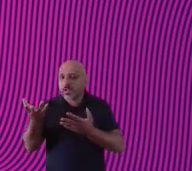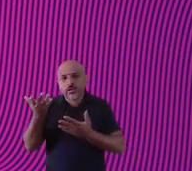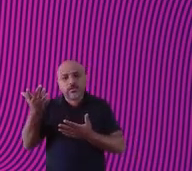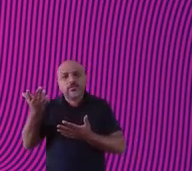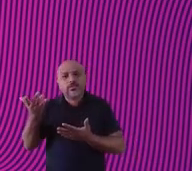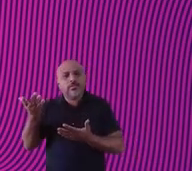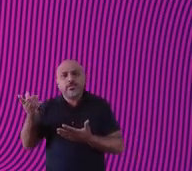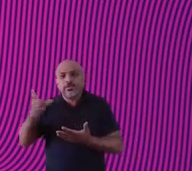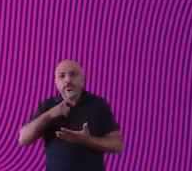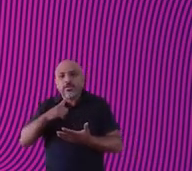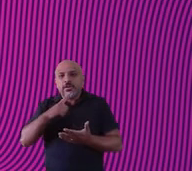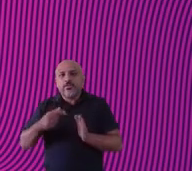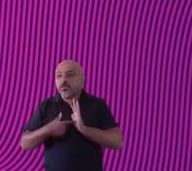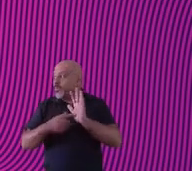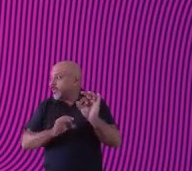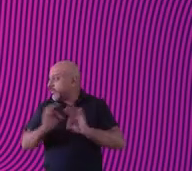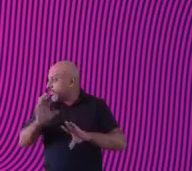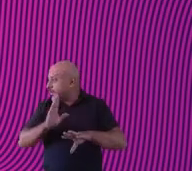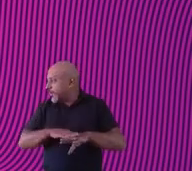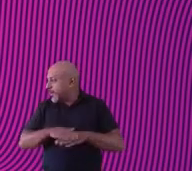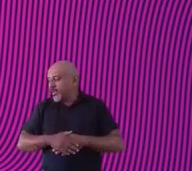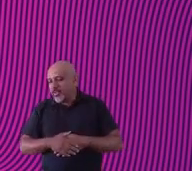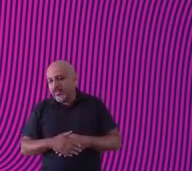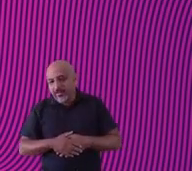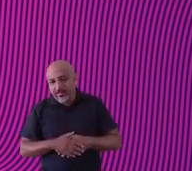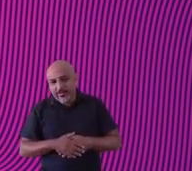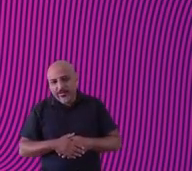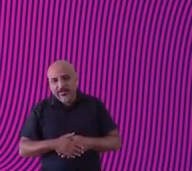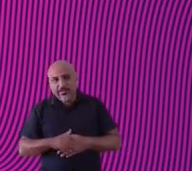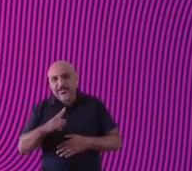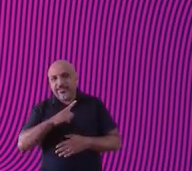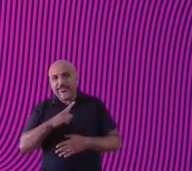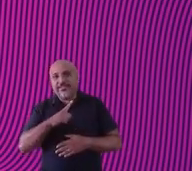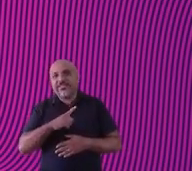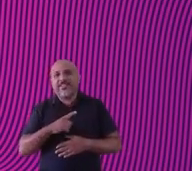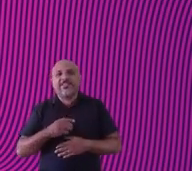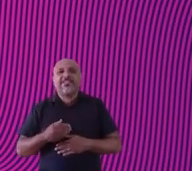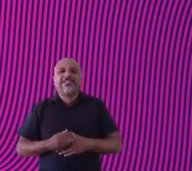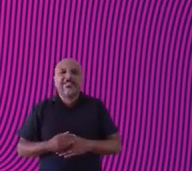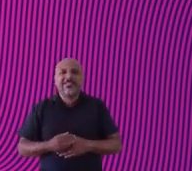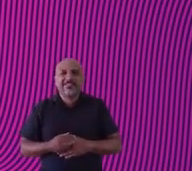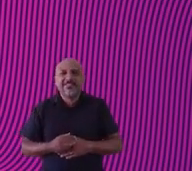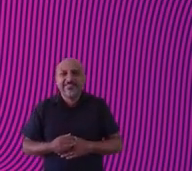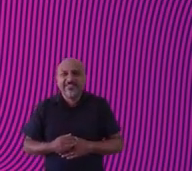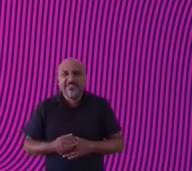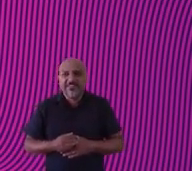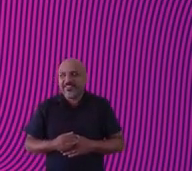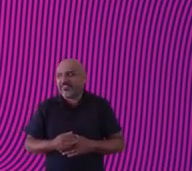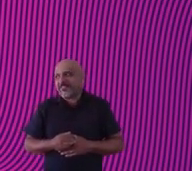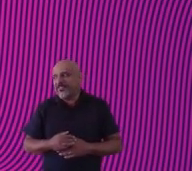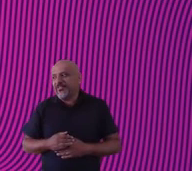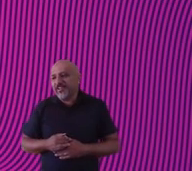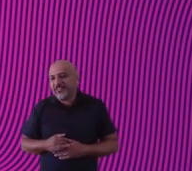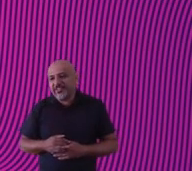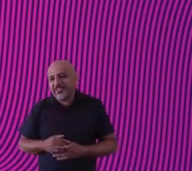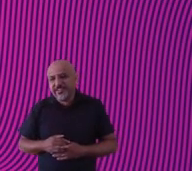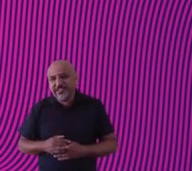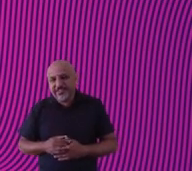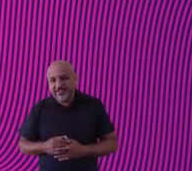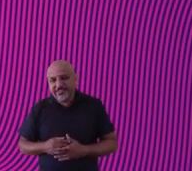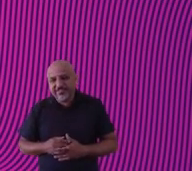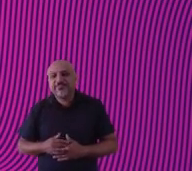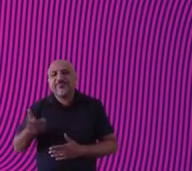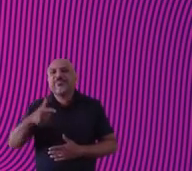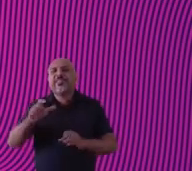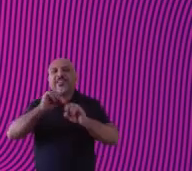uma magnitude de medicações novas para mieloma a chegando o estudo Clínico que tá